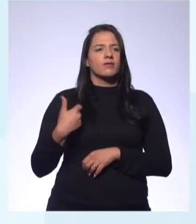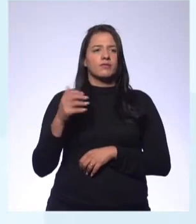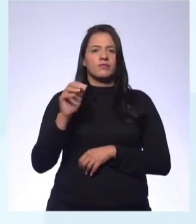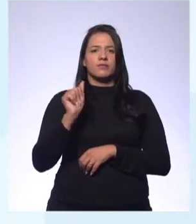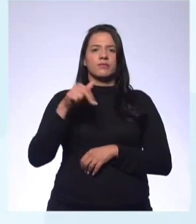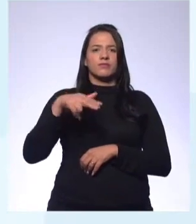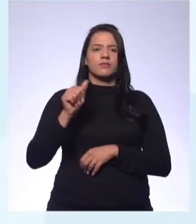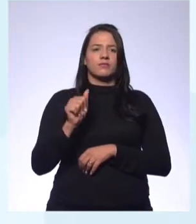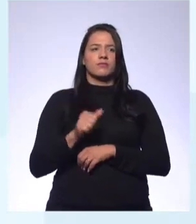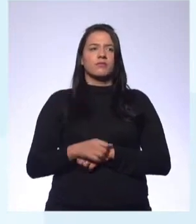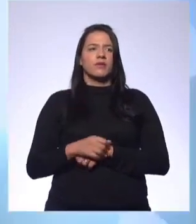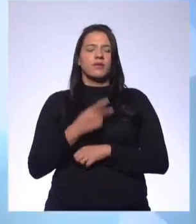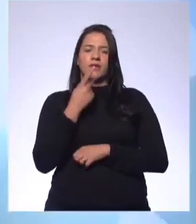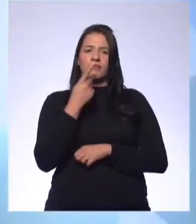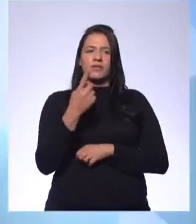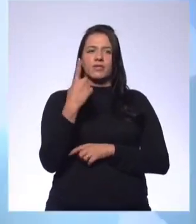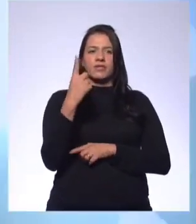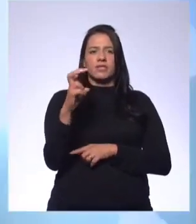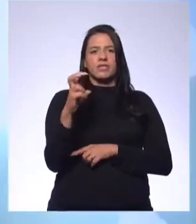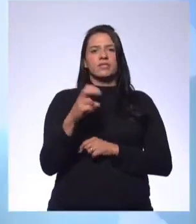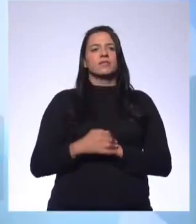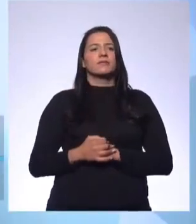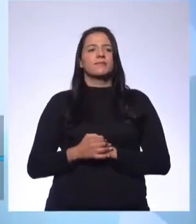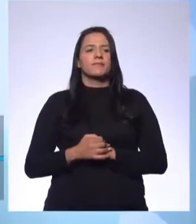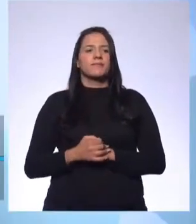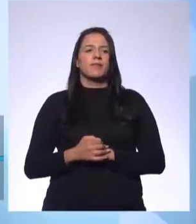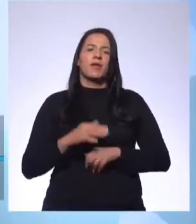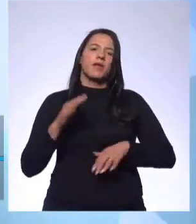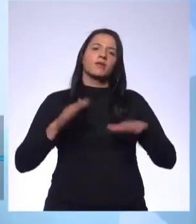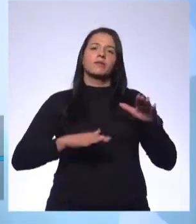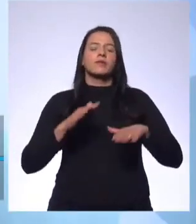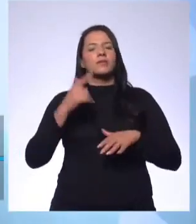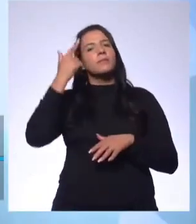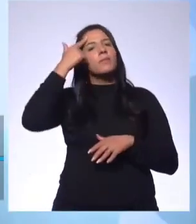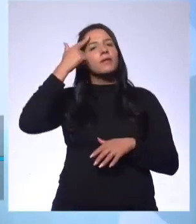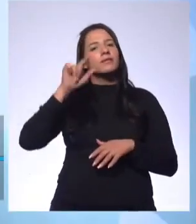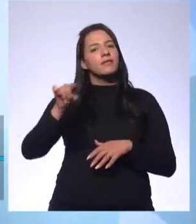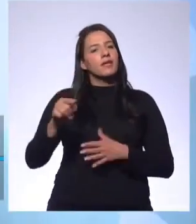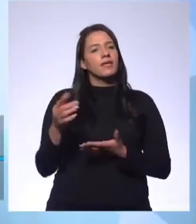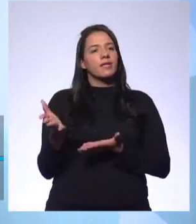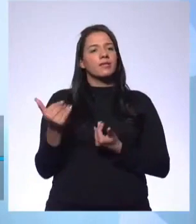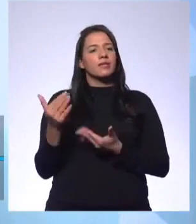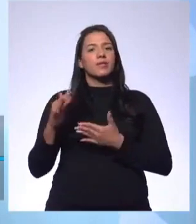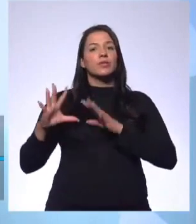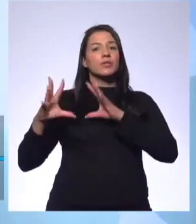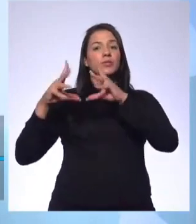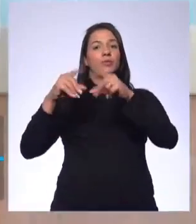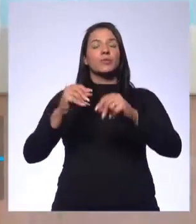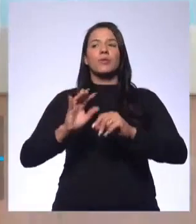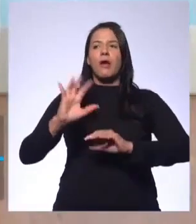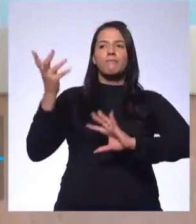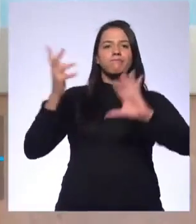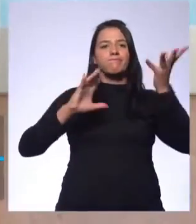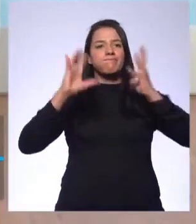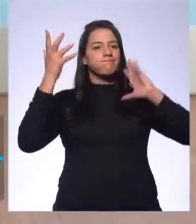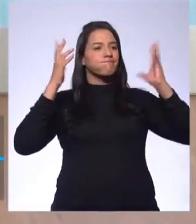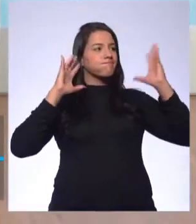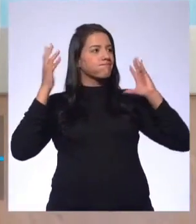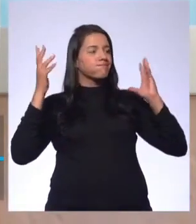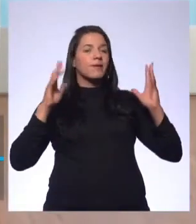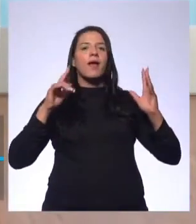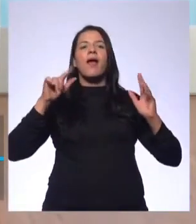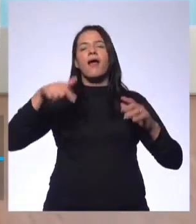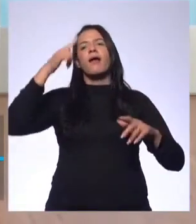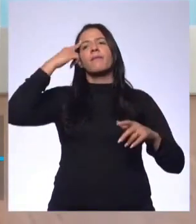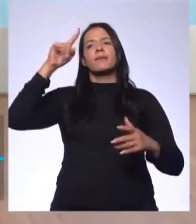15? tinha? 15? 15? A gente supõe, então, que ela era uma adolescente, né? Por tudo que está ali acontecendo em volta dela, a gente supõe